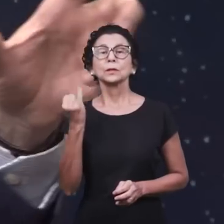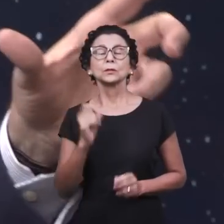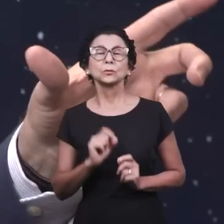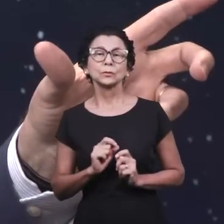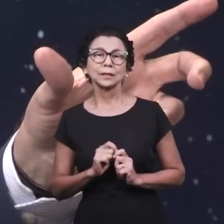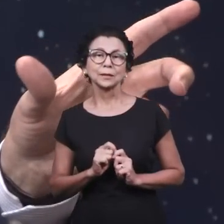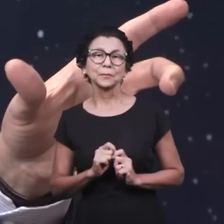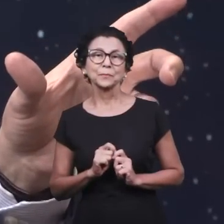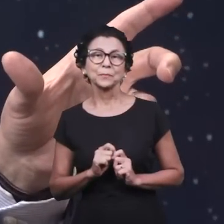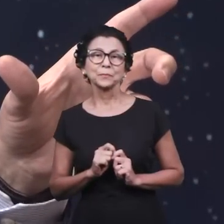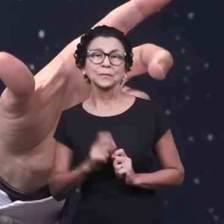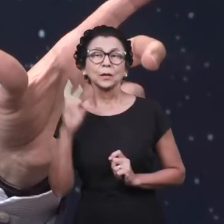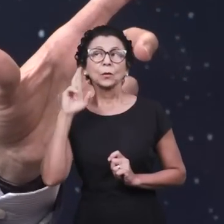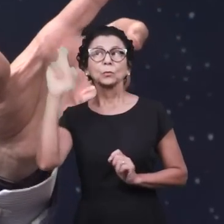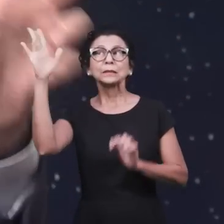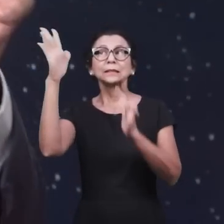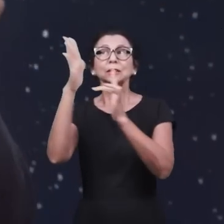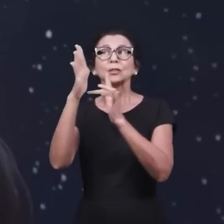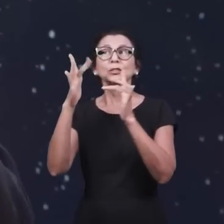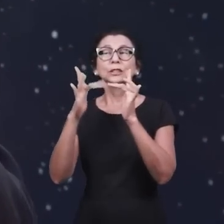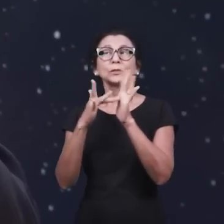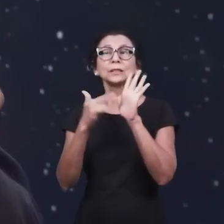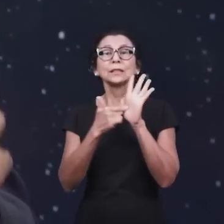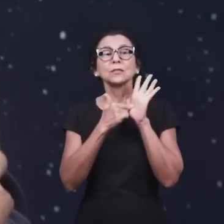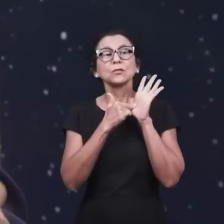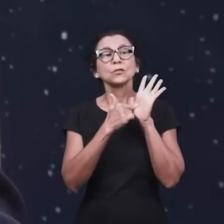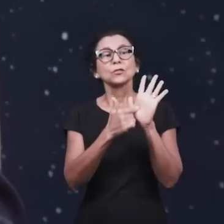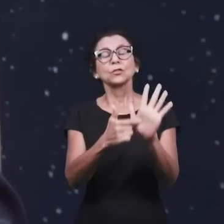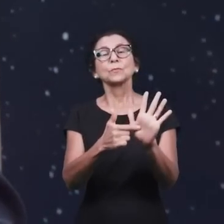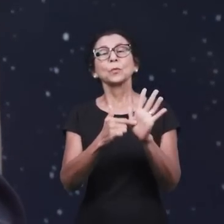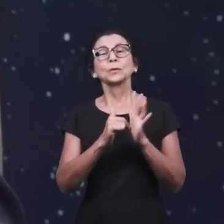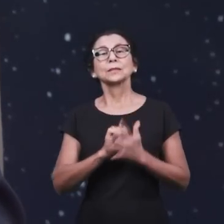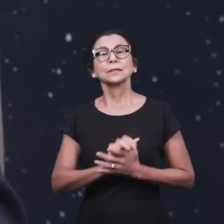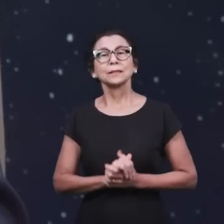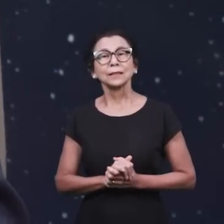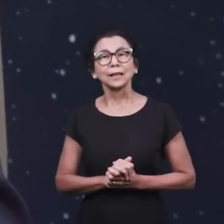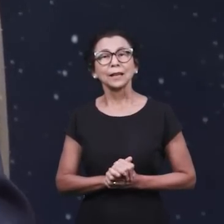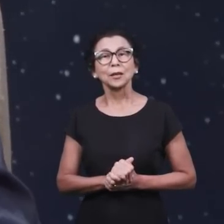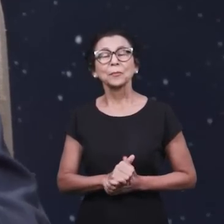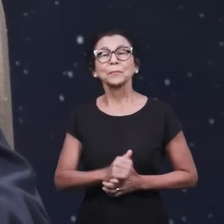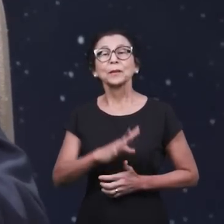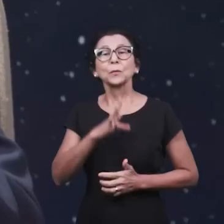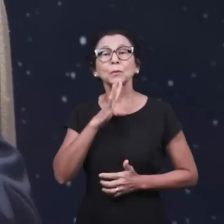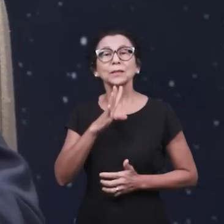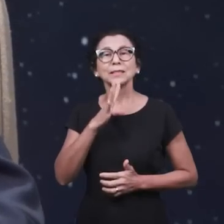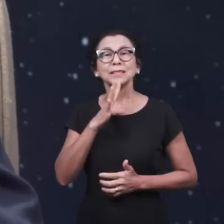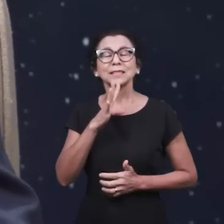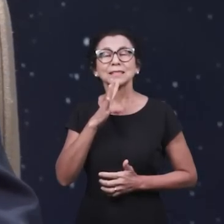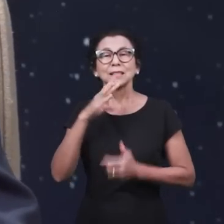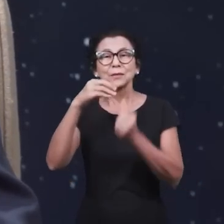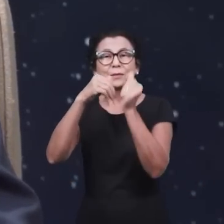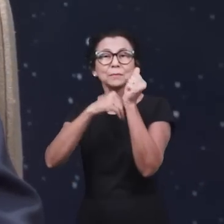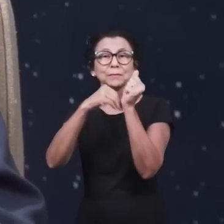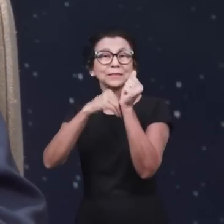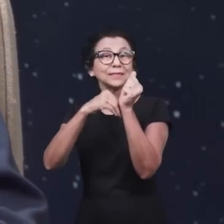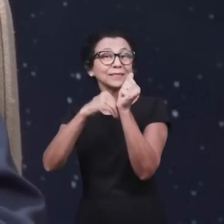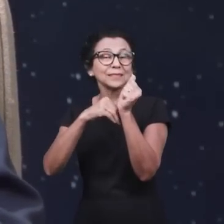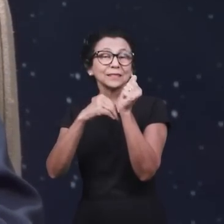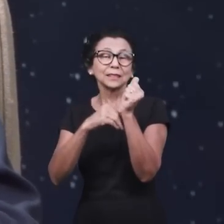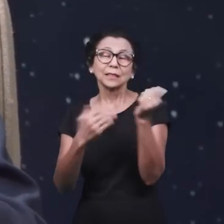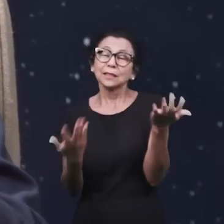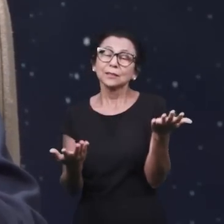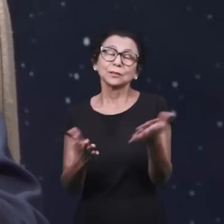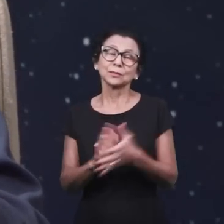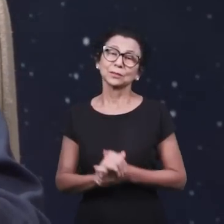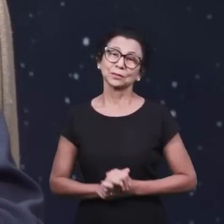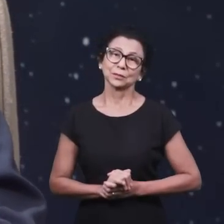se revelar. Ele quer levar o homem a conhecê-lo e entrar nos seus mistérios,